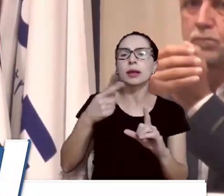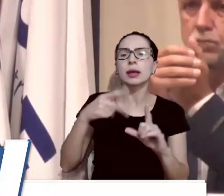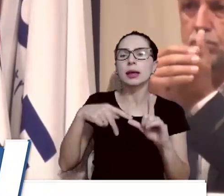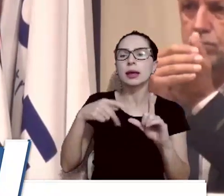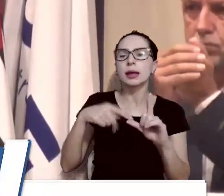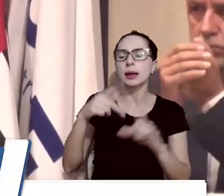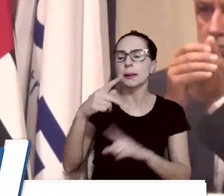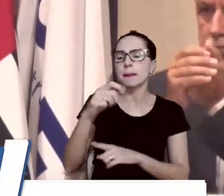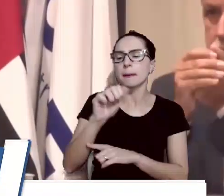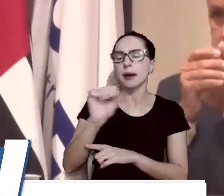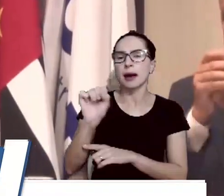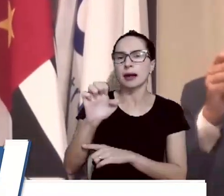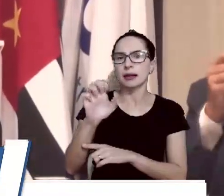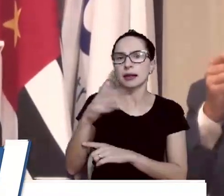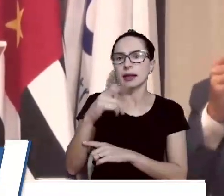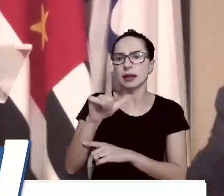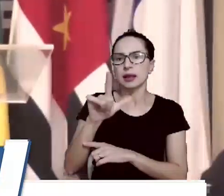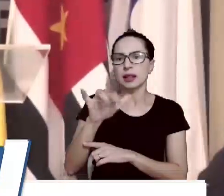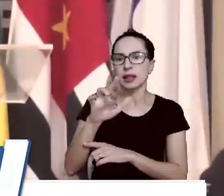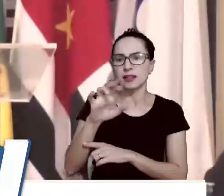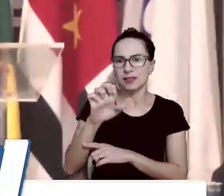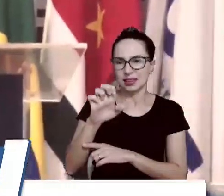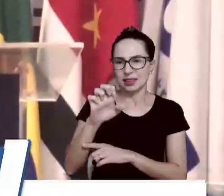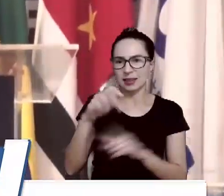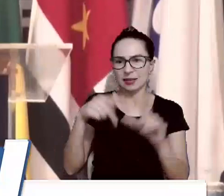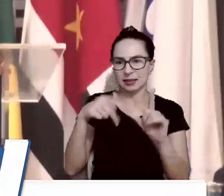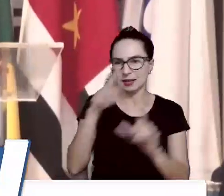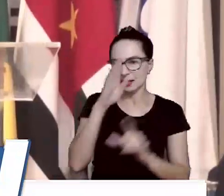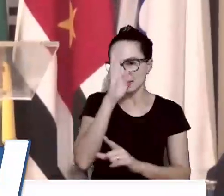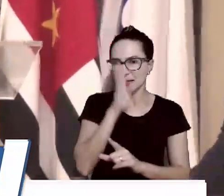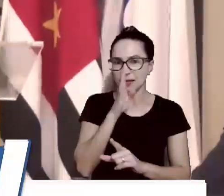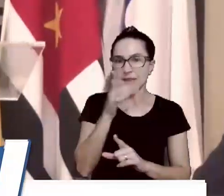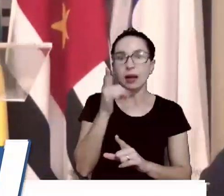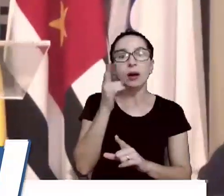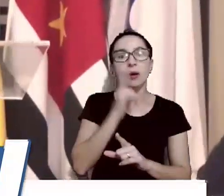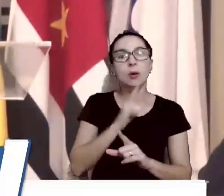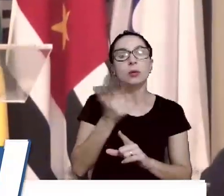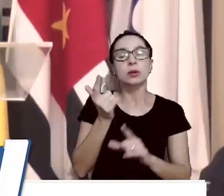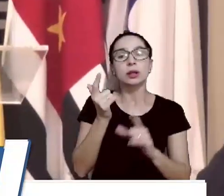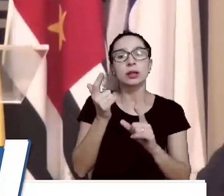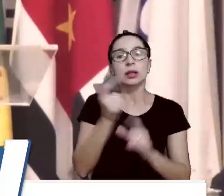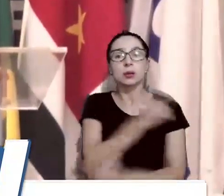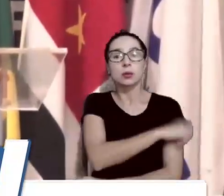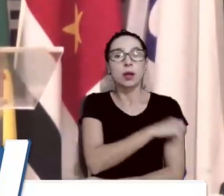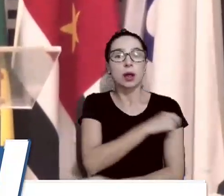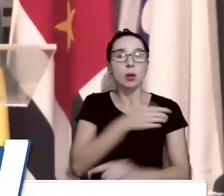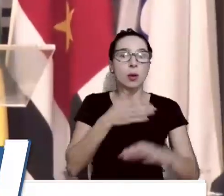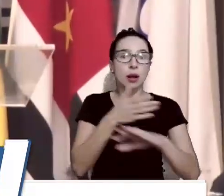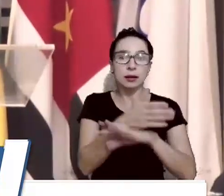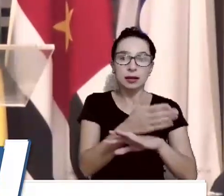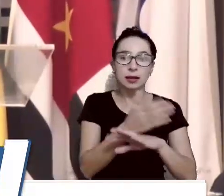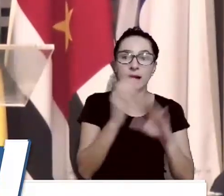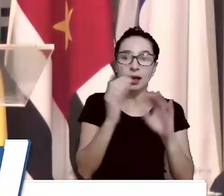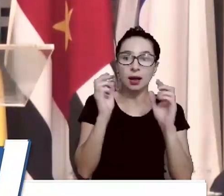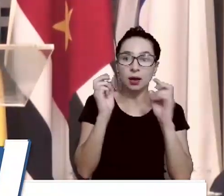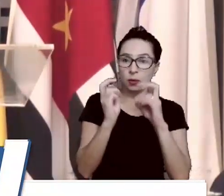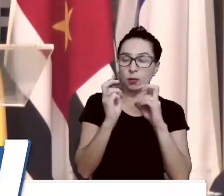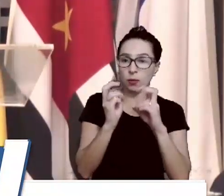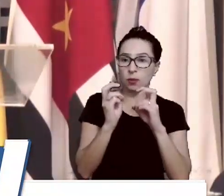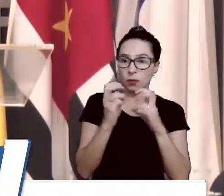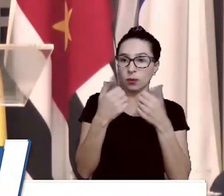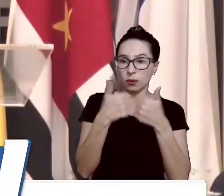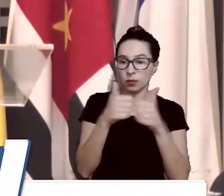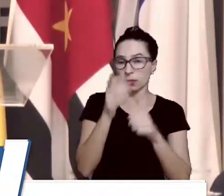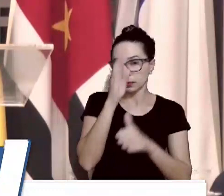do passe livre gratuito para que os estudantes consigam acessar o transporte público na nossa cidade. Em nome da União Estadual dos